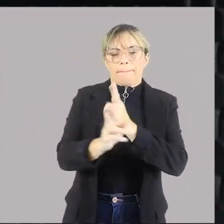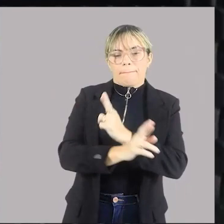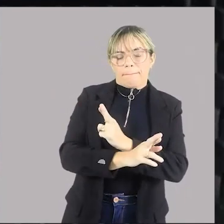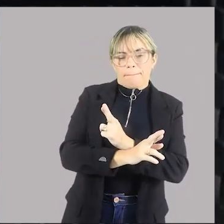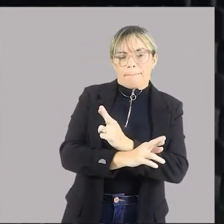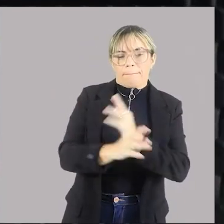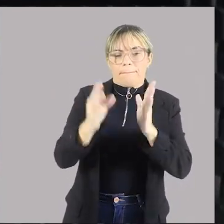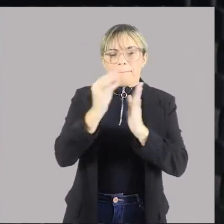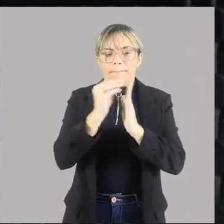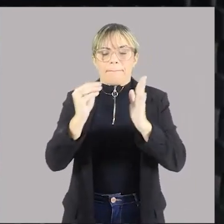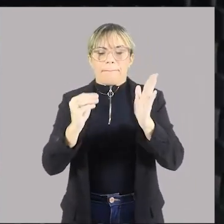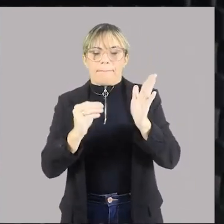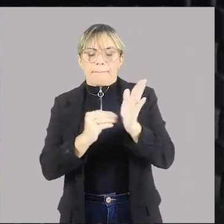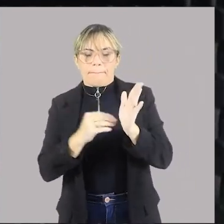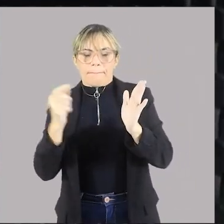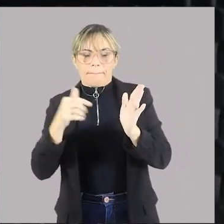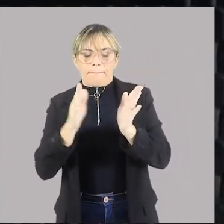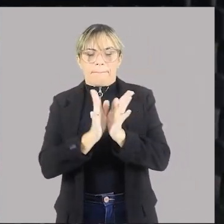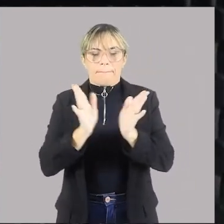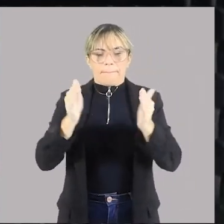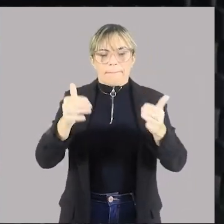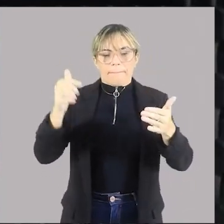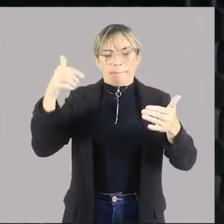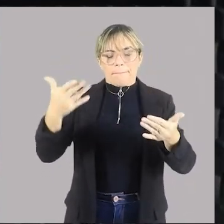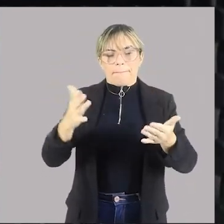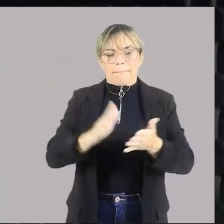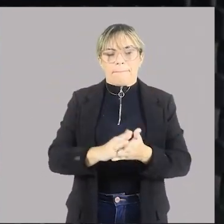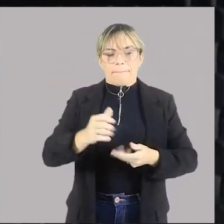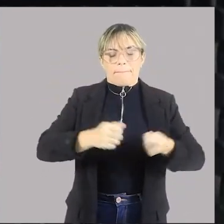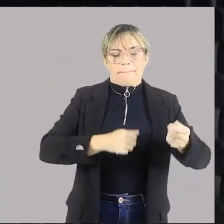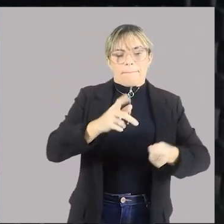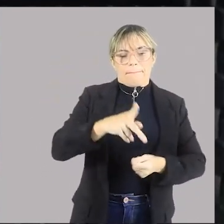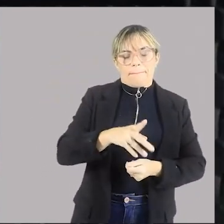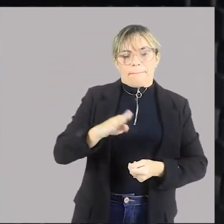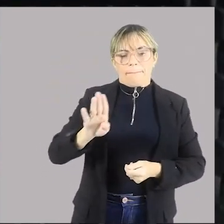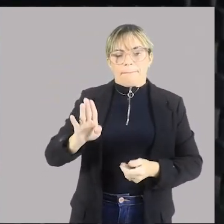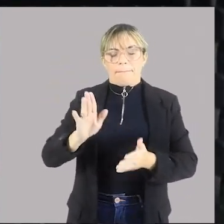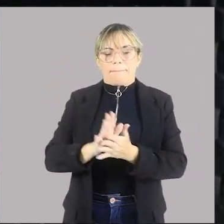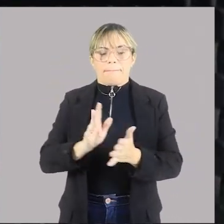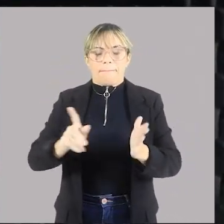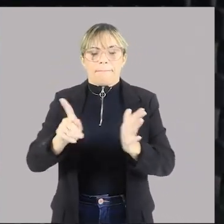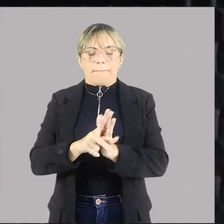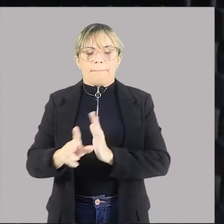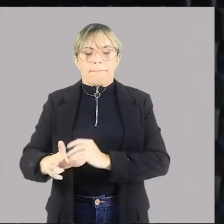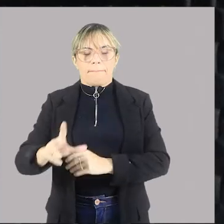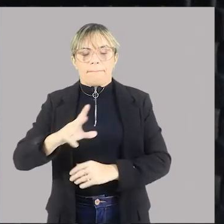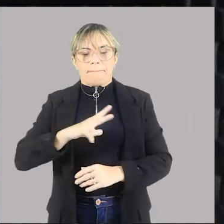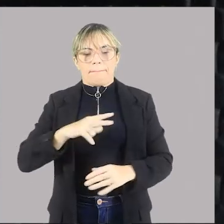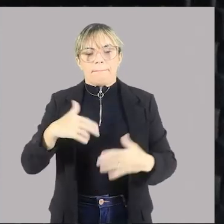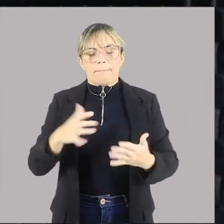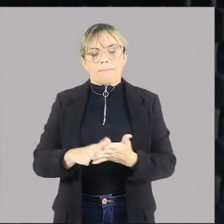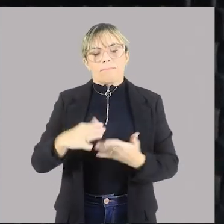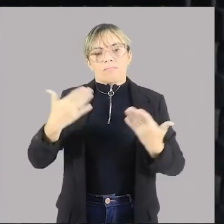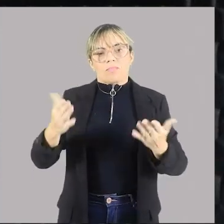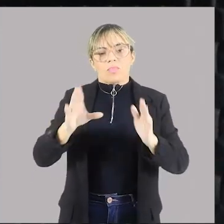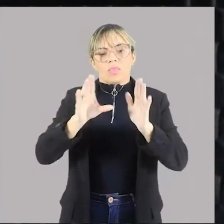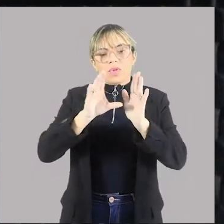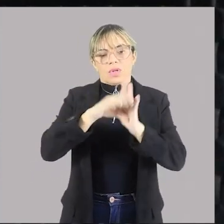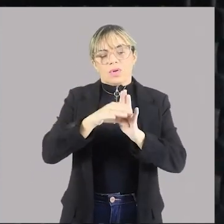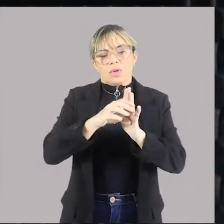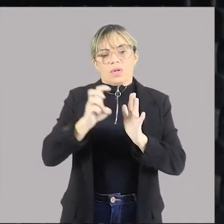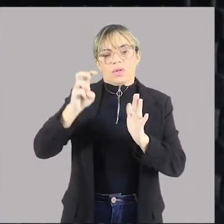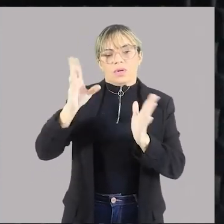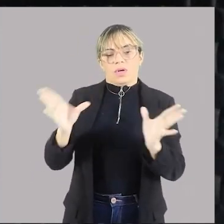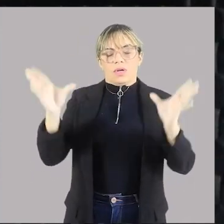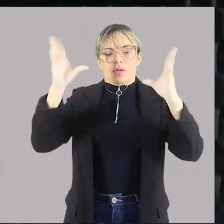o conteúdo seriam as relações entre a administração pública e os particulares. No entanto, esse conceito é diminuto,